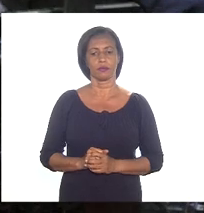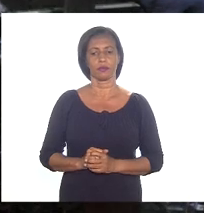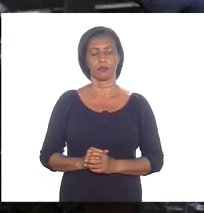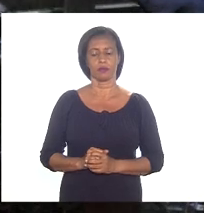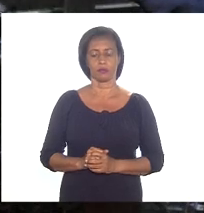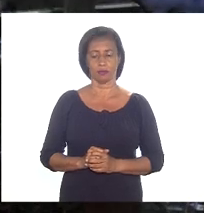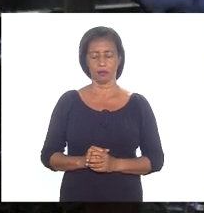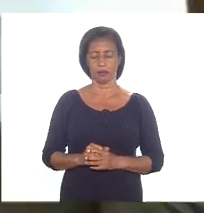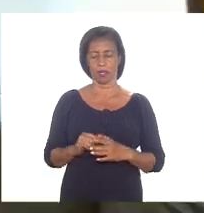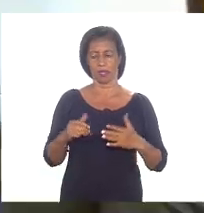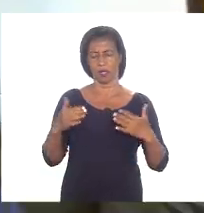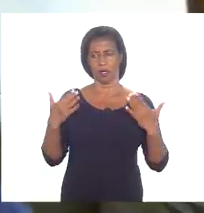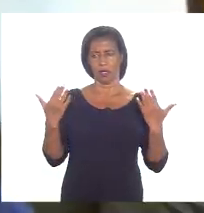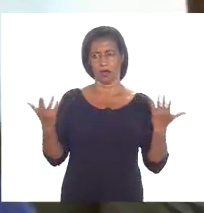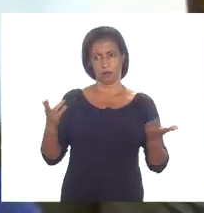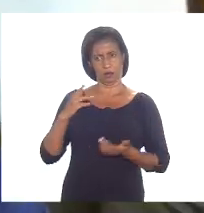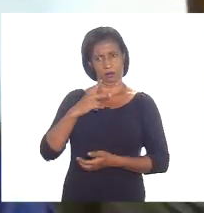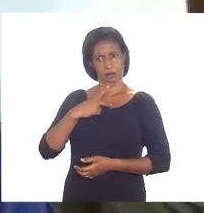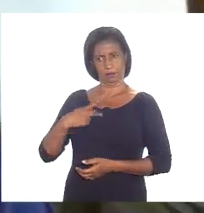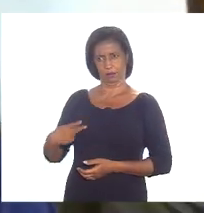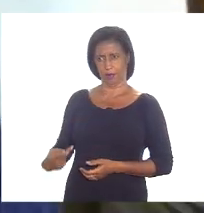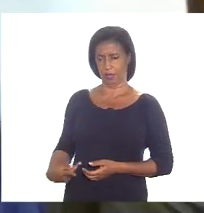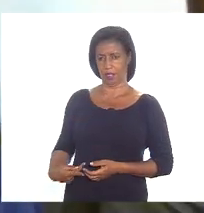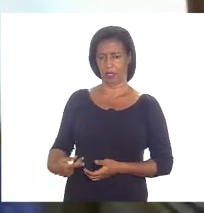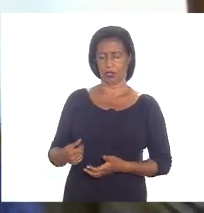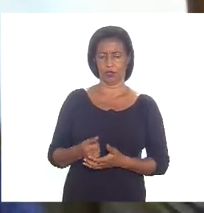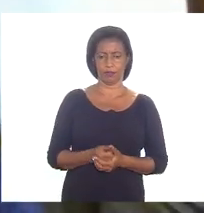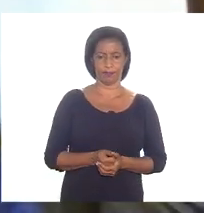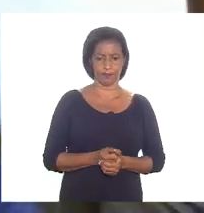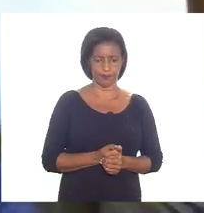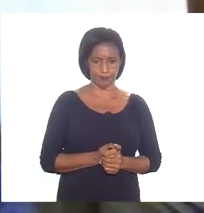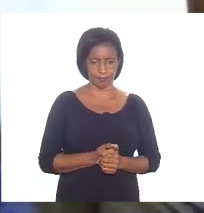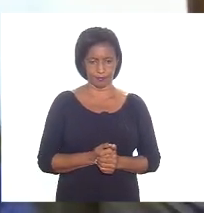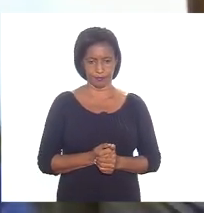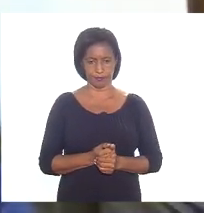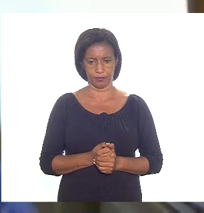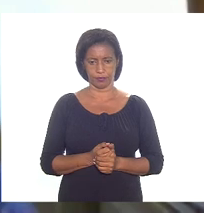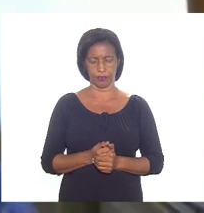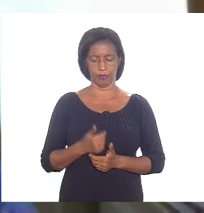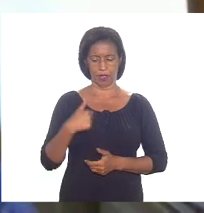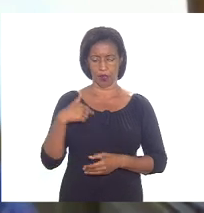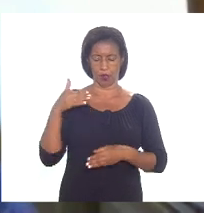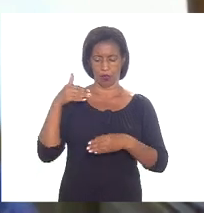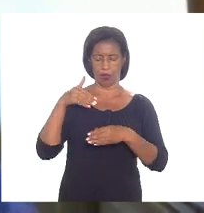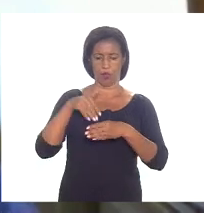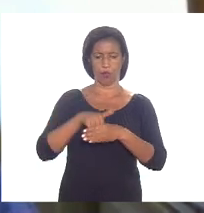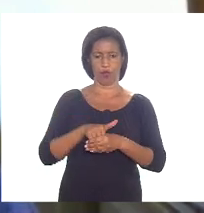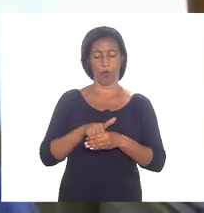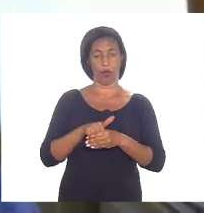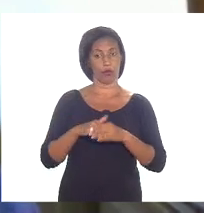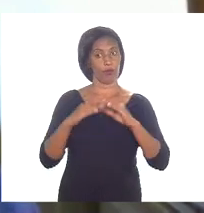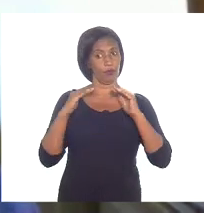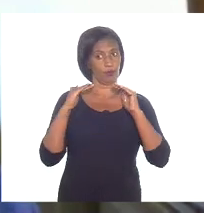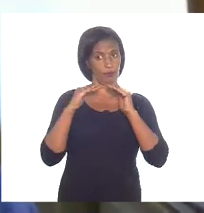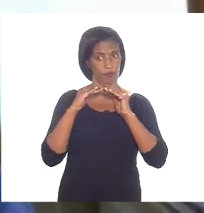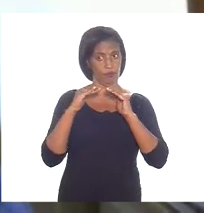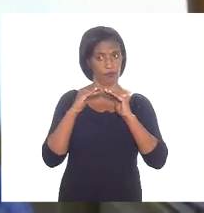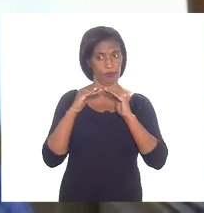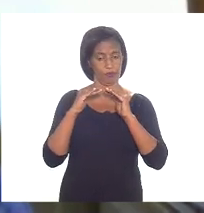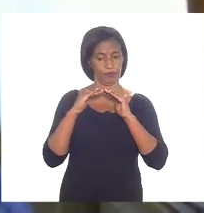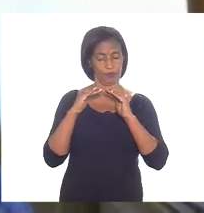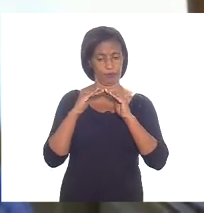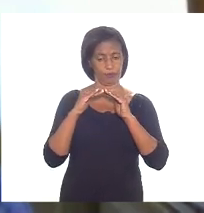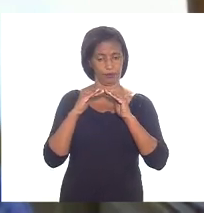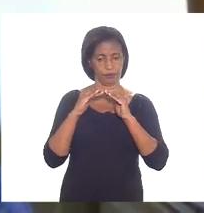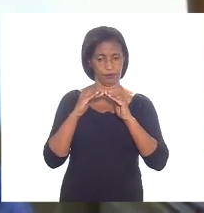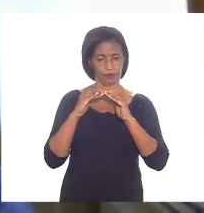Senhor presidente, eu, no mérito, eu voto favorável. Pela